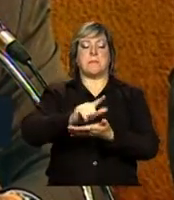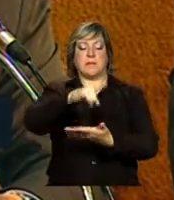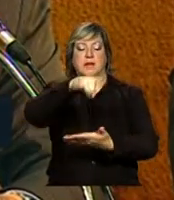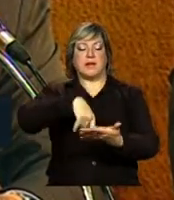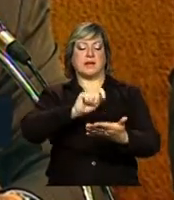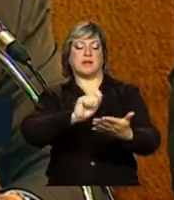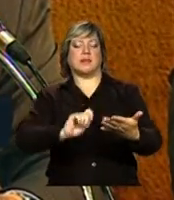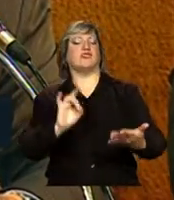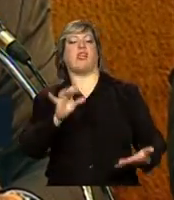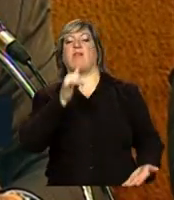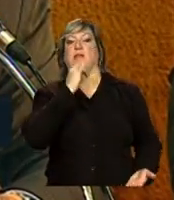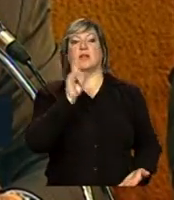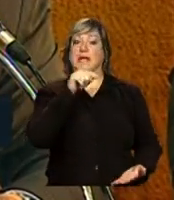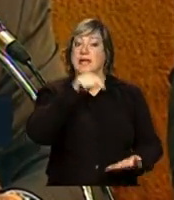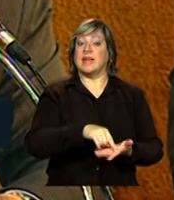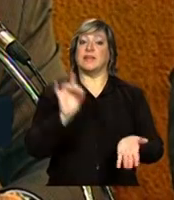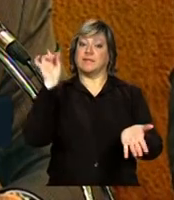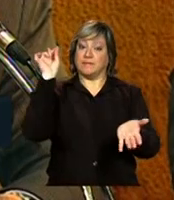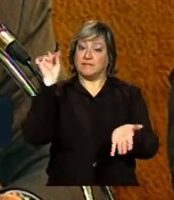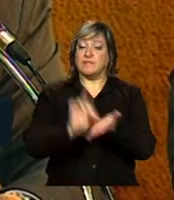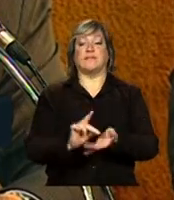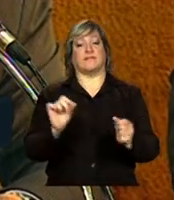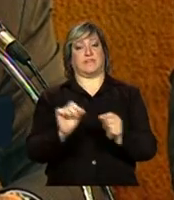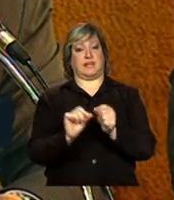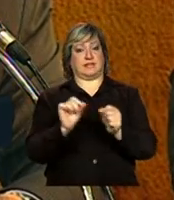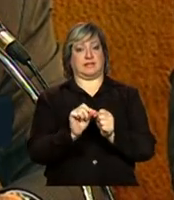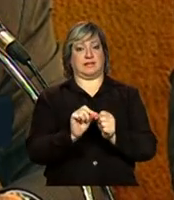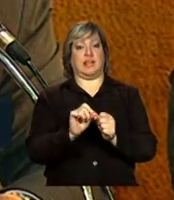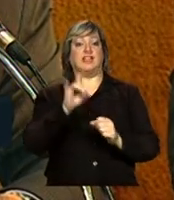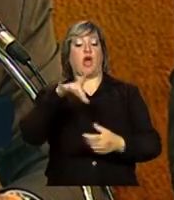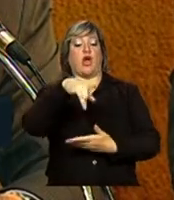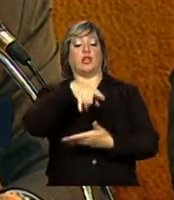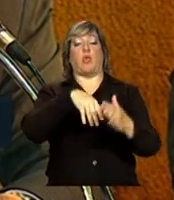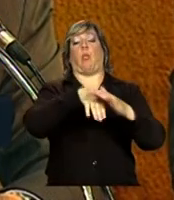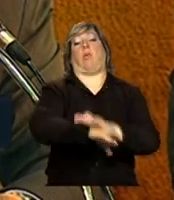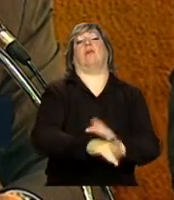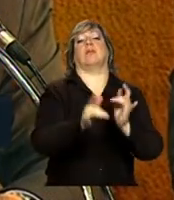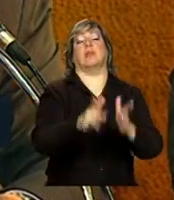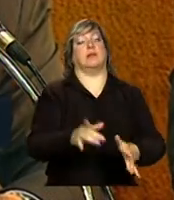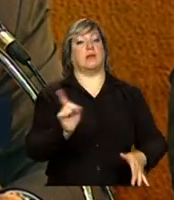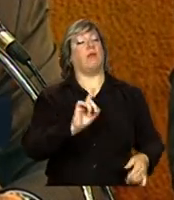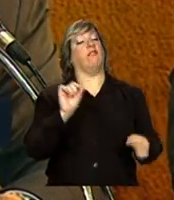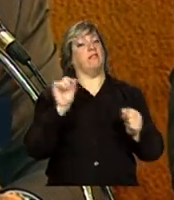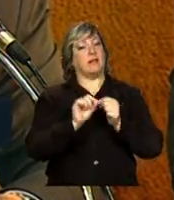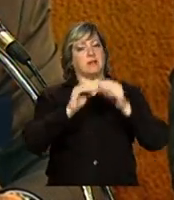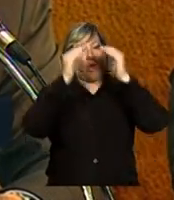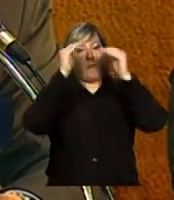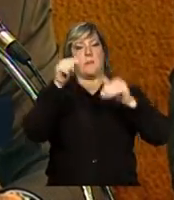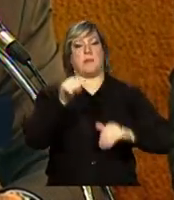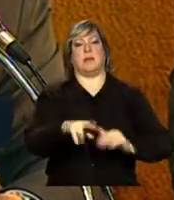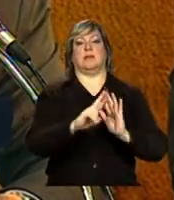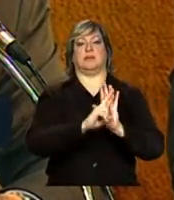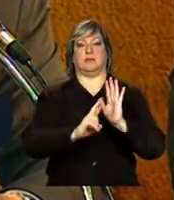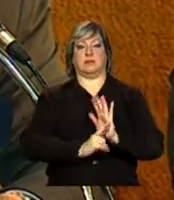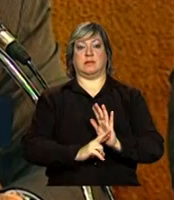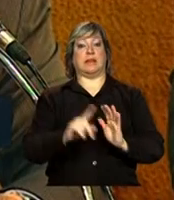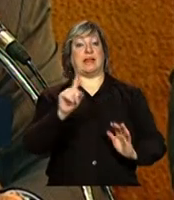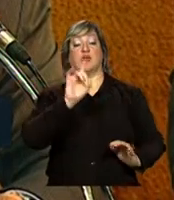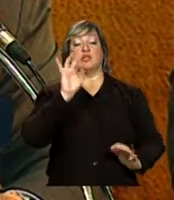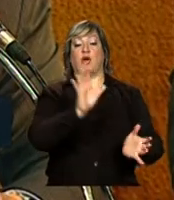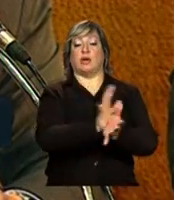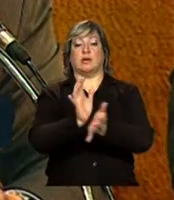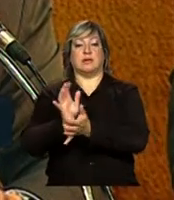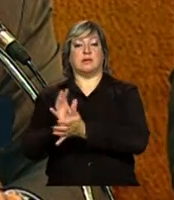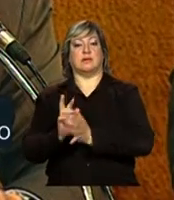seja efetivamente implementada além é claro de refletir os interesses do conjunto da sociedade não apenas dos setores